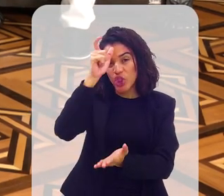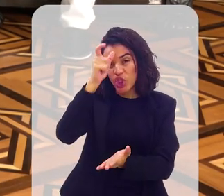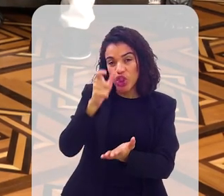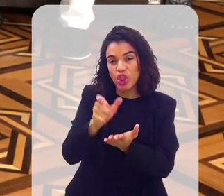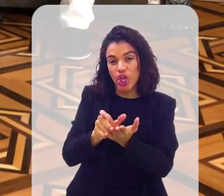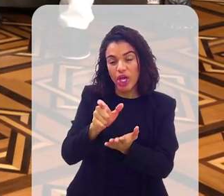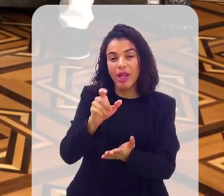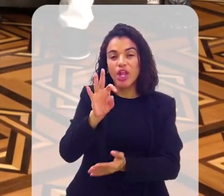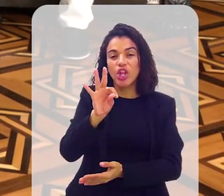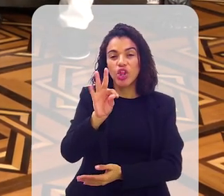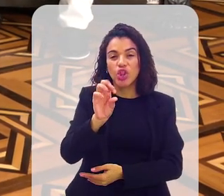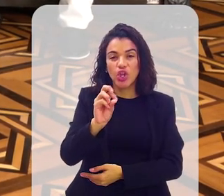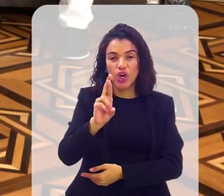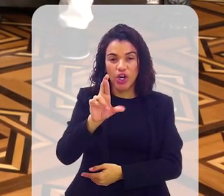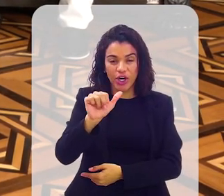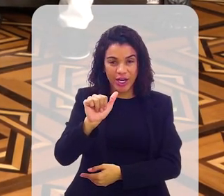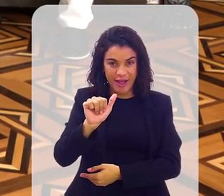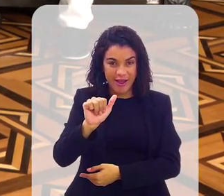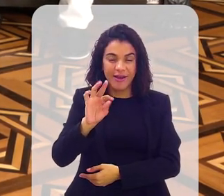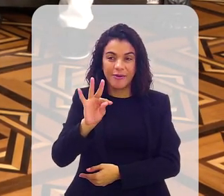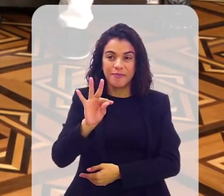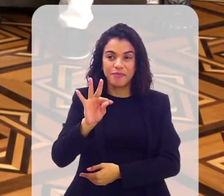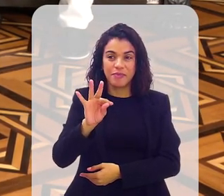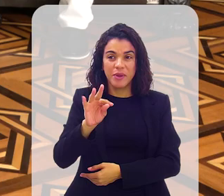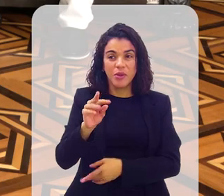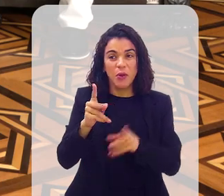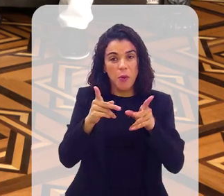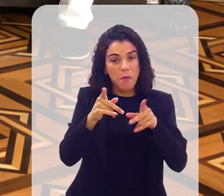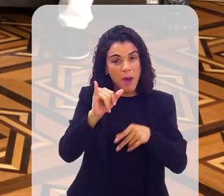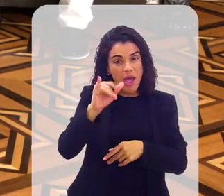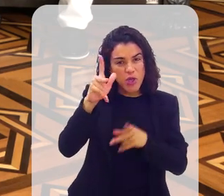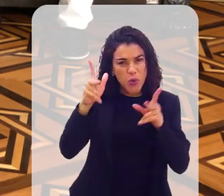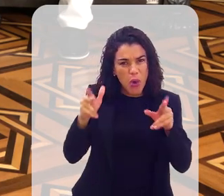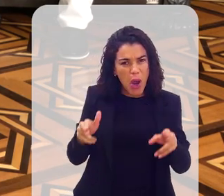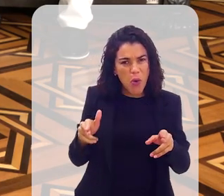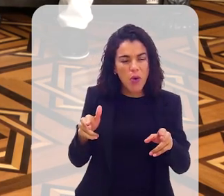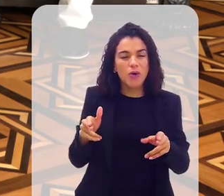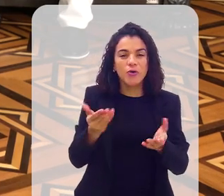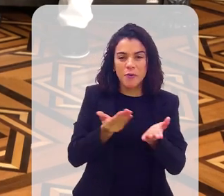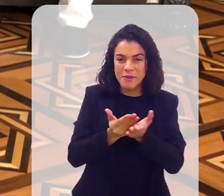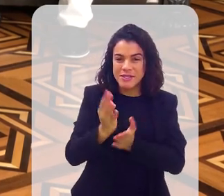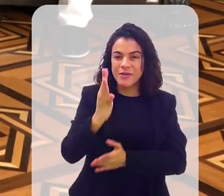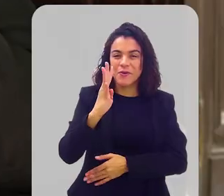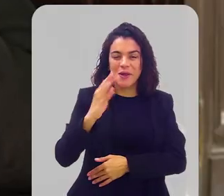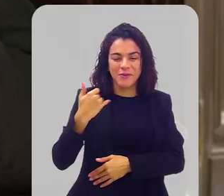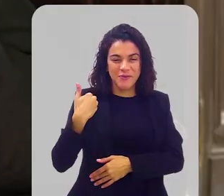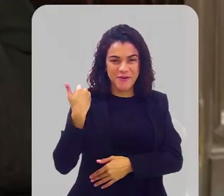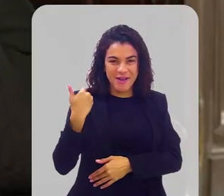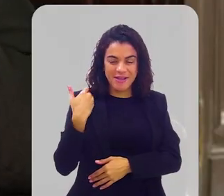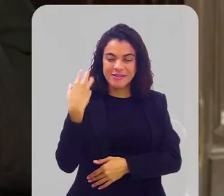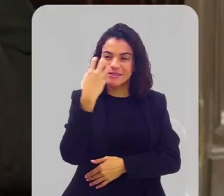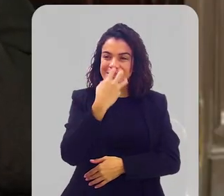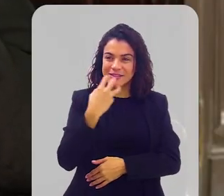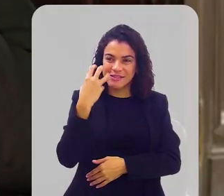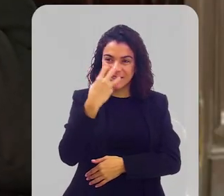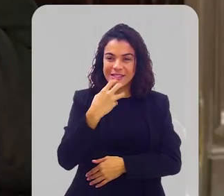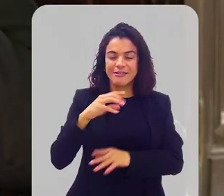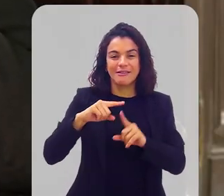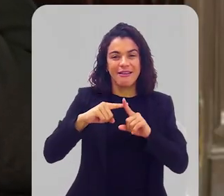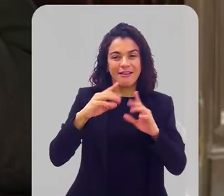Torá. Olha que coisa linda. E seu pai fez a mesma coisa com você? Verdade. Desde 4 anos eu canto na